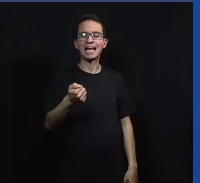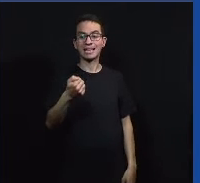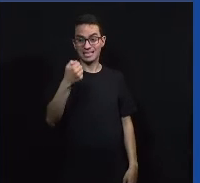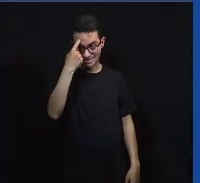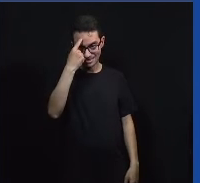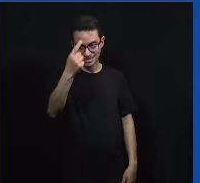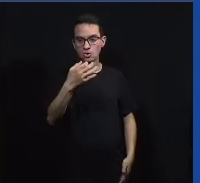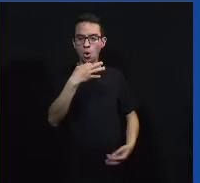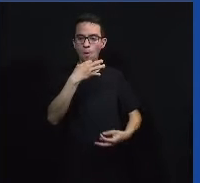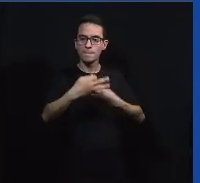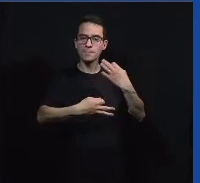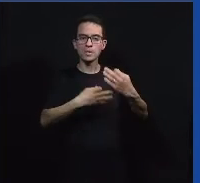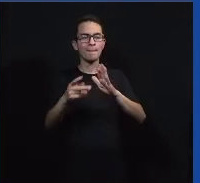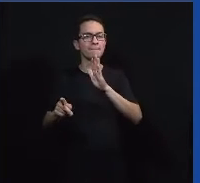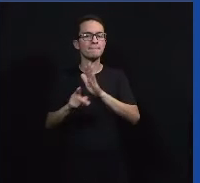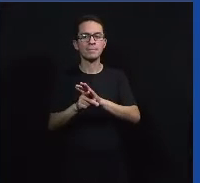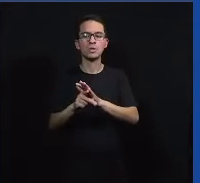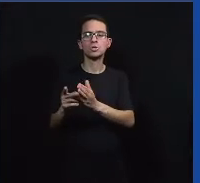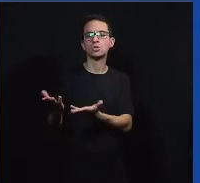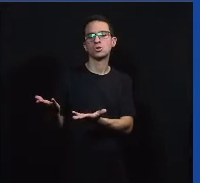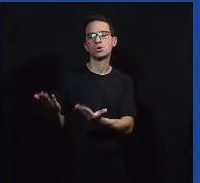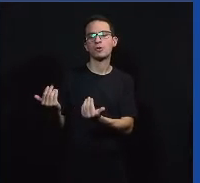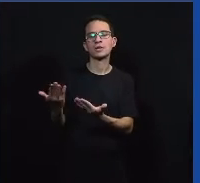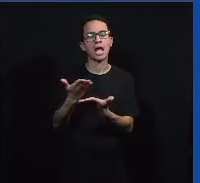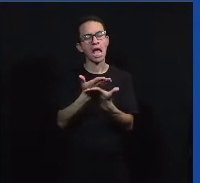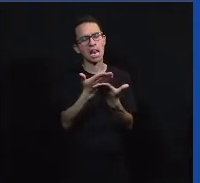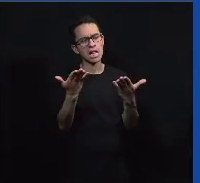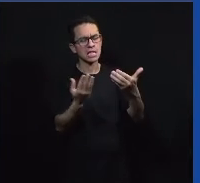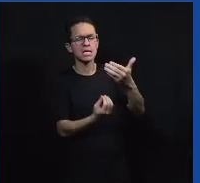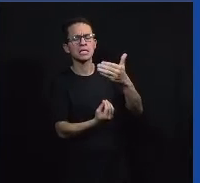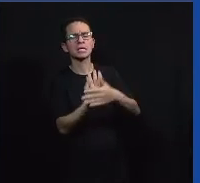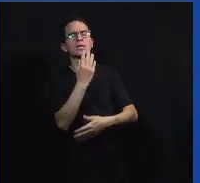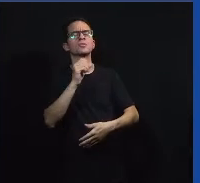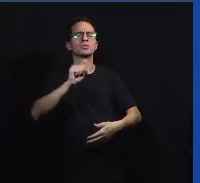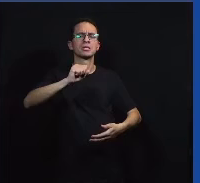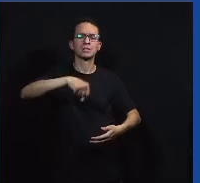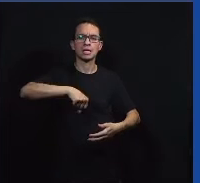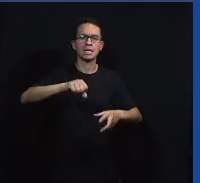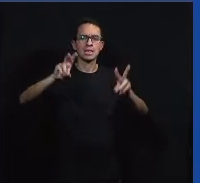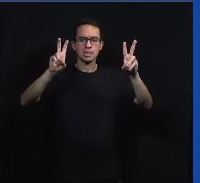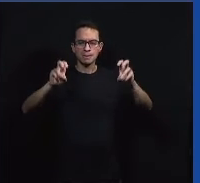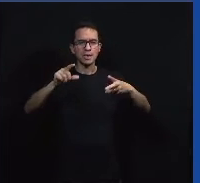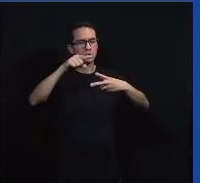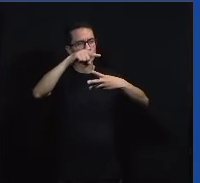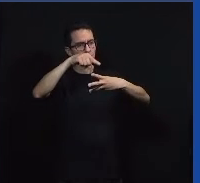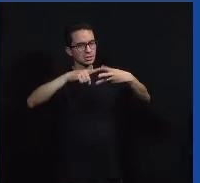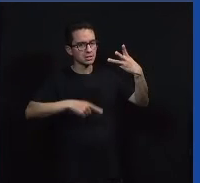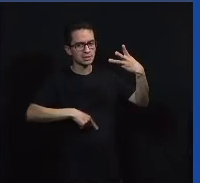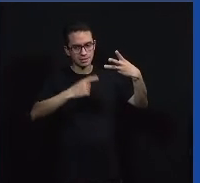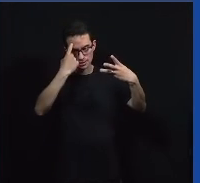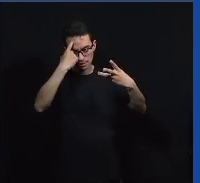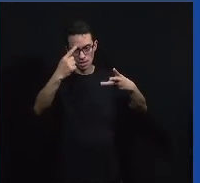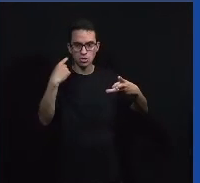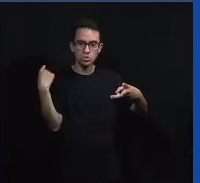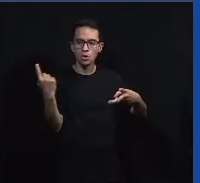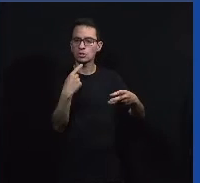dos jovens, né? Eles construíram, por exemplo, os três grupos temáticos que a gente trabalhou ao